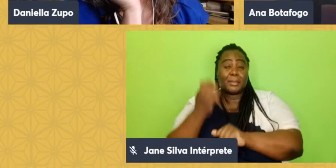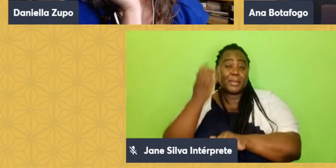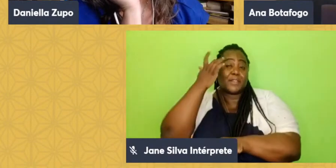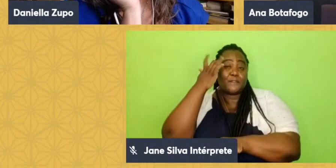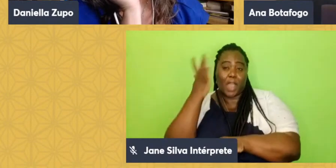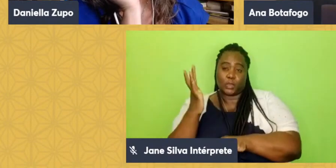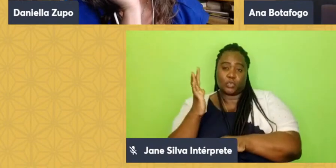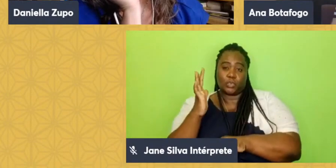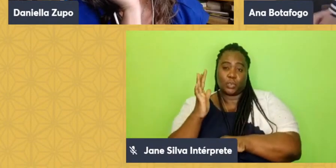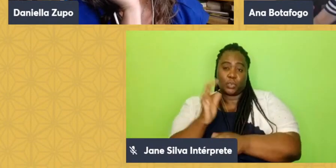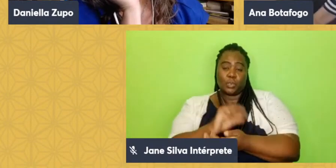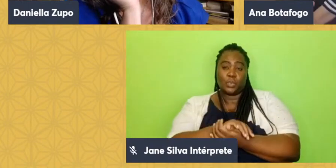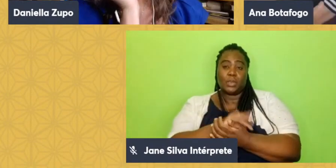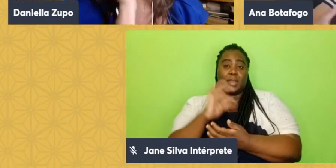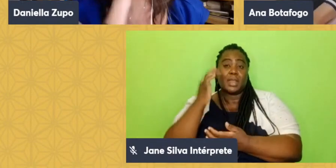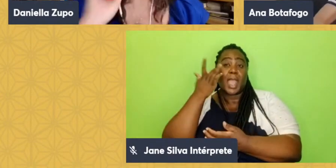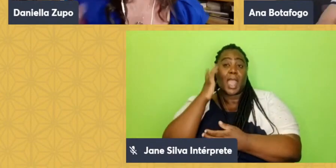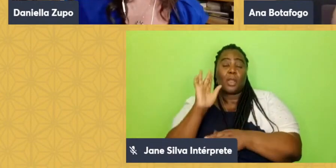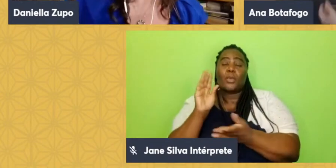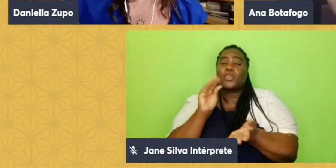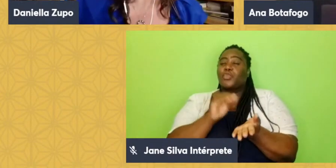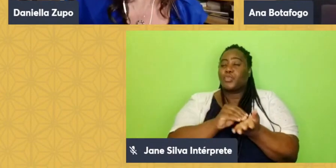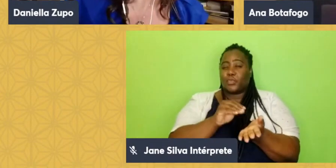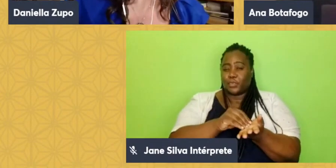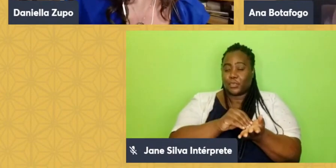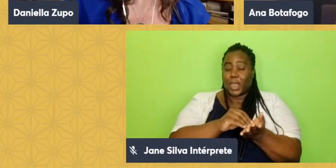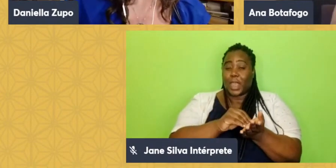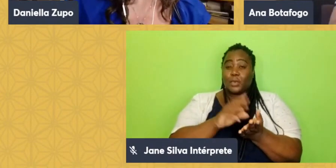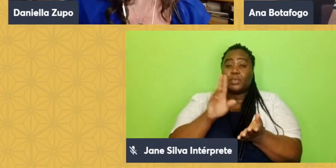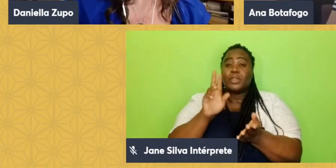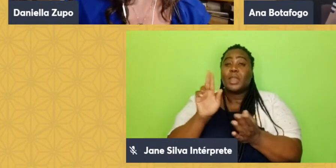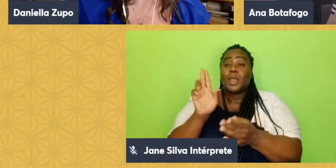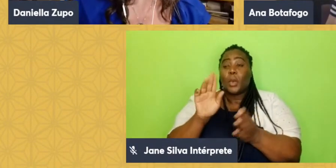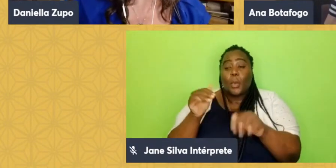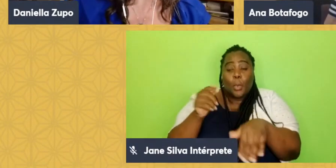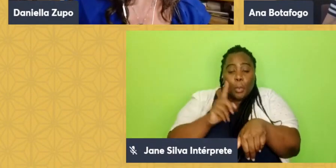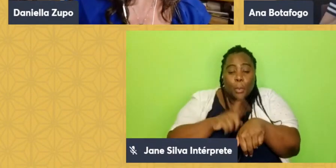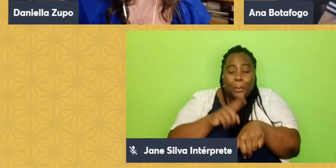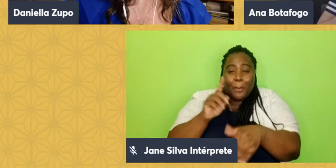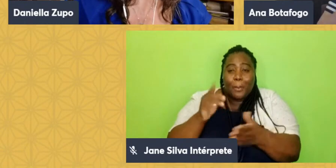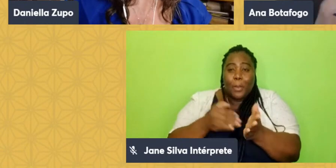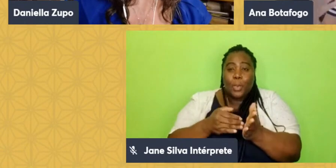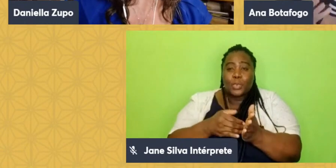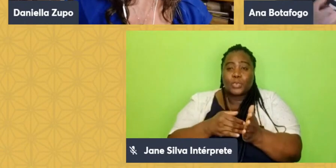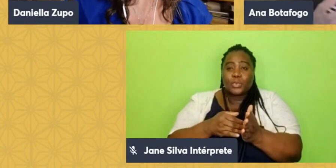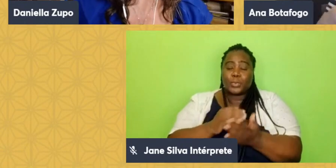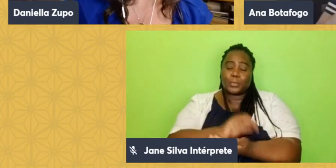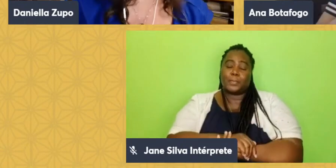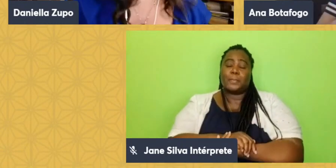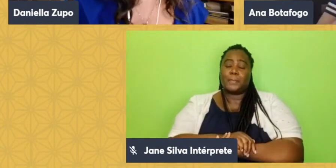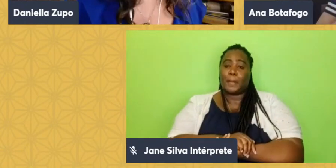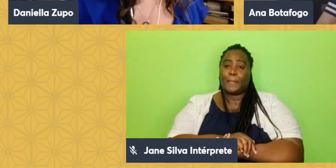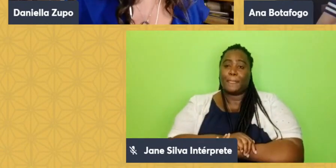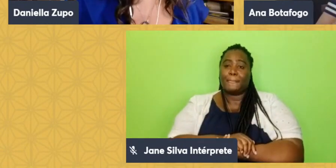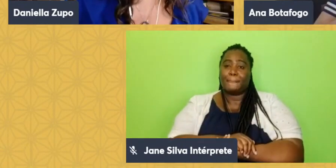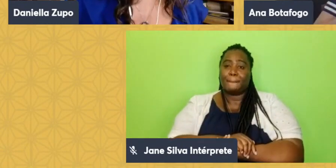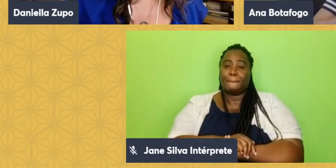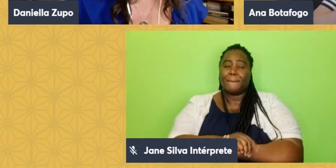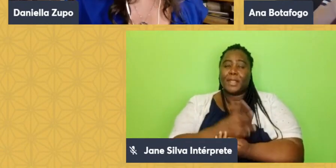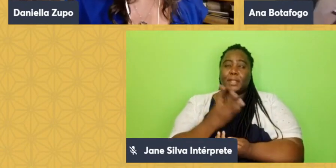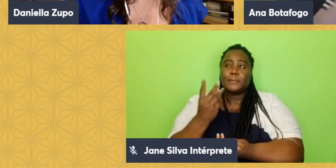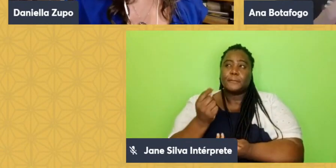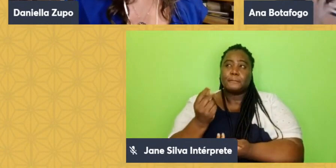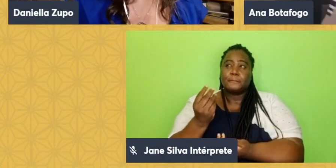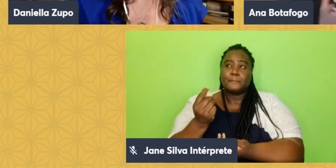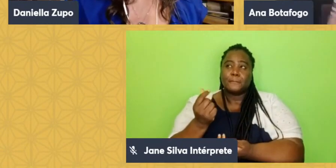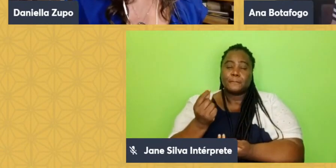mas eu acho que ainda falta é seu último momento de de como que